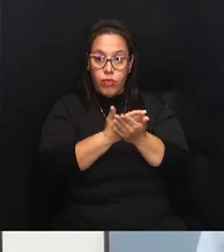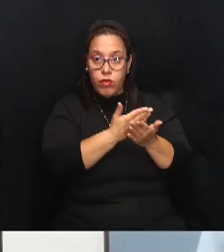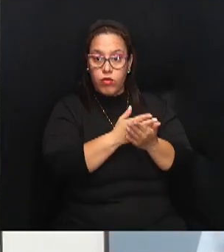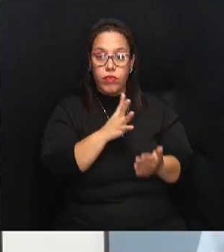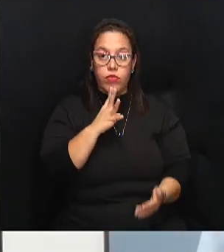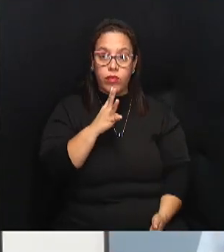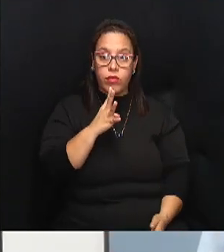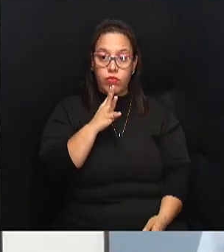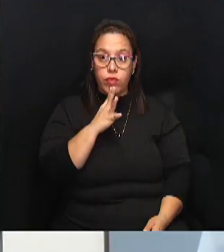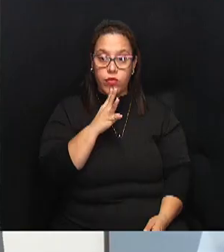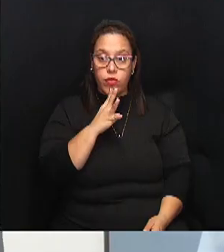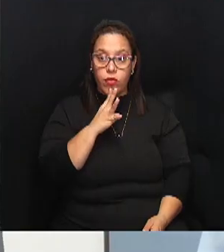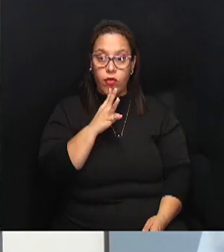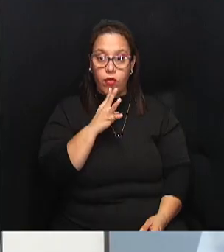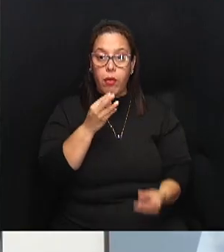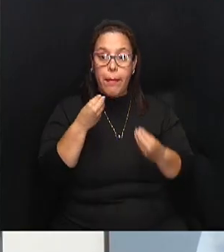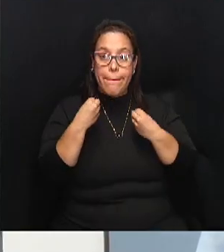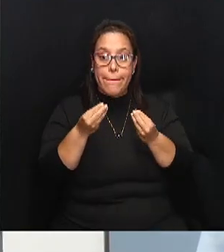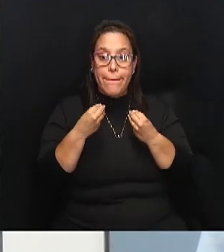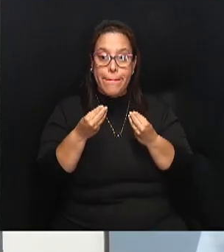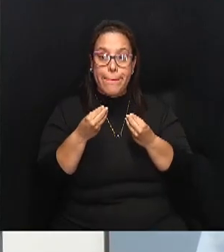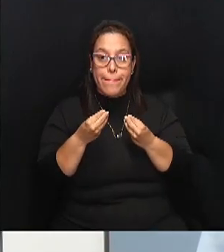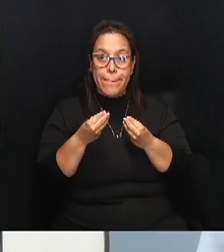conhece como